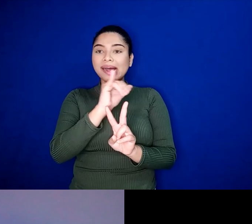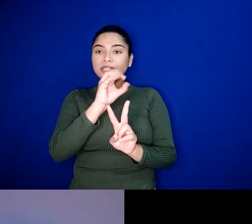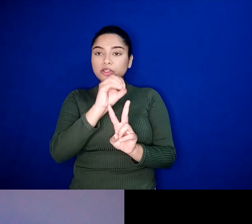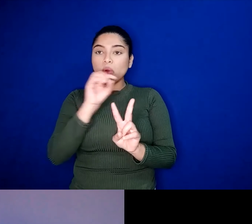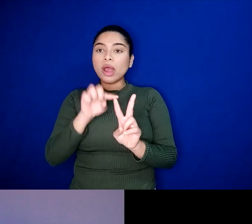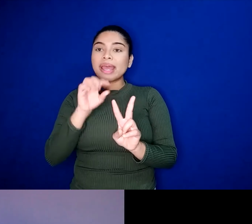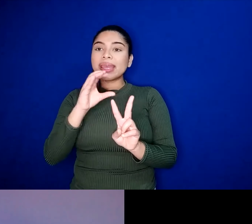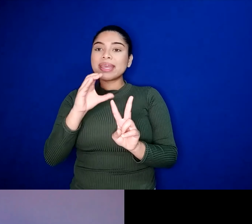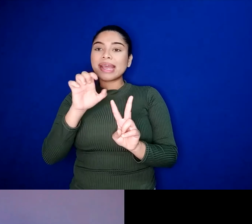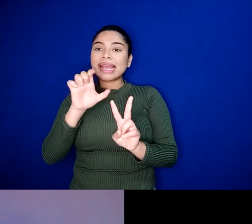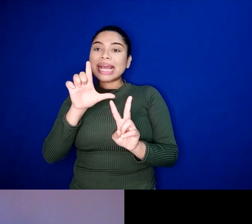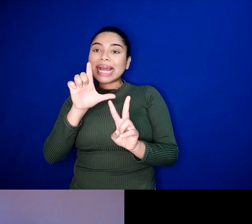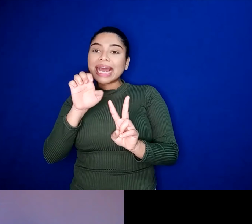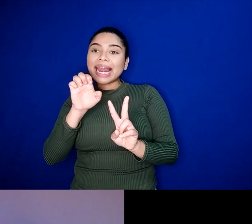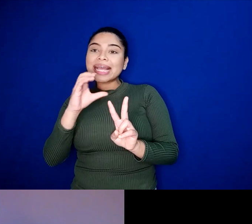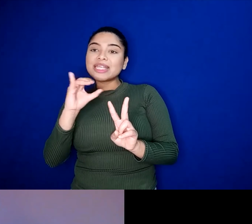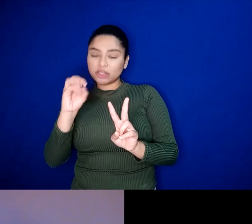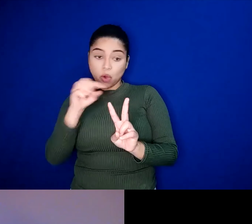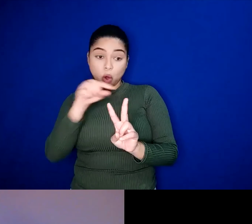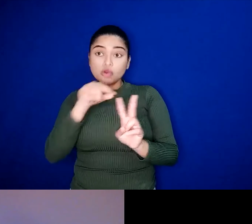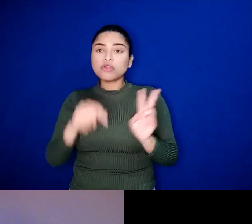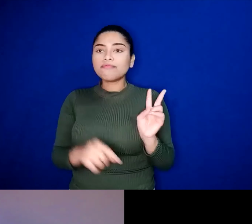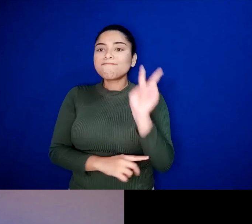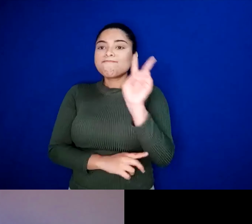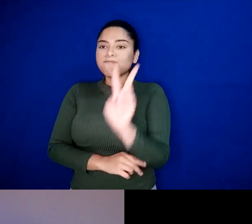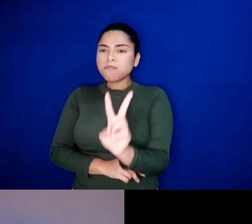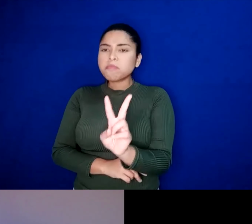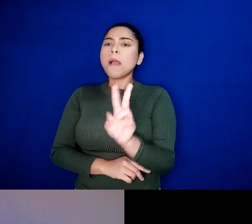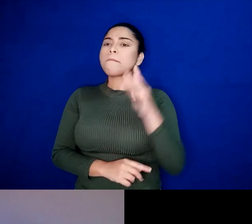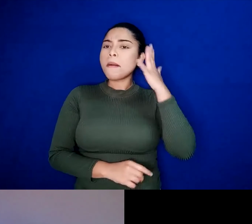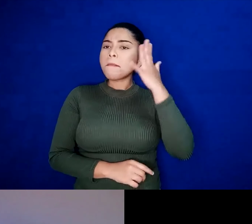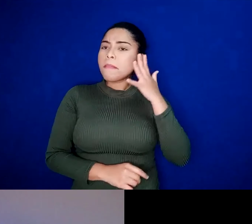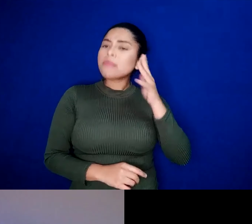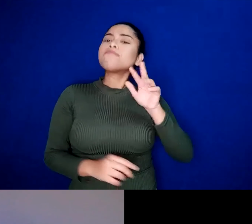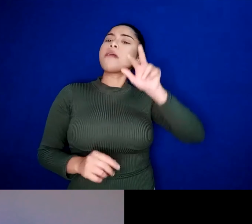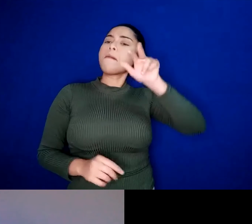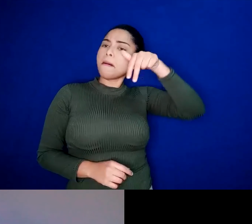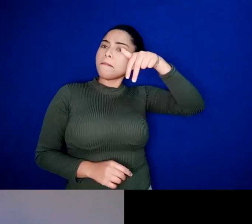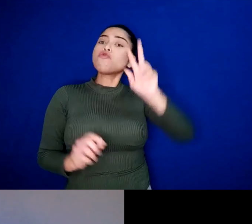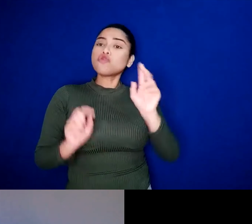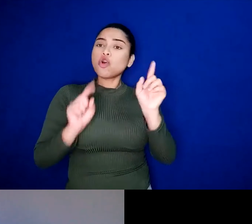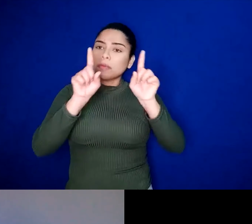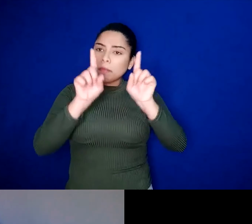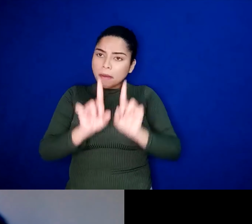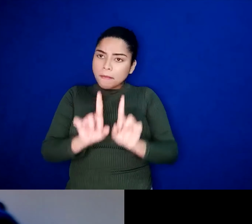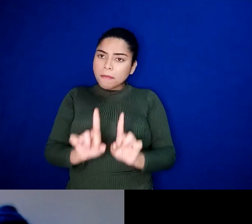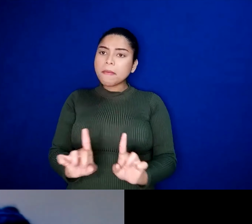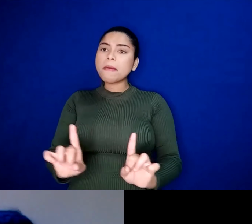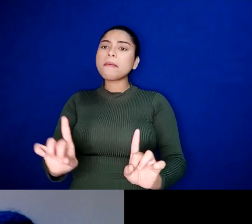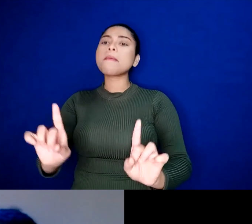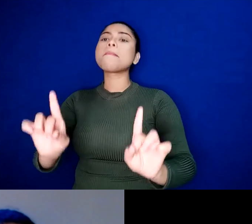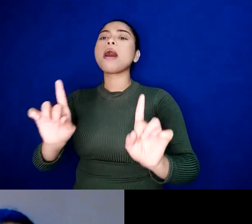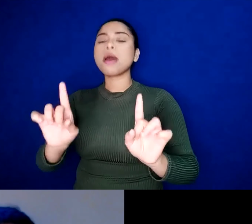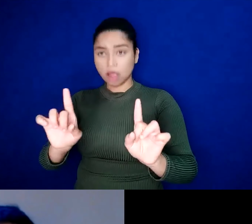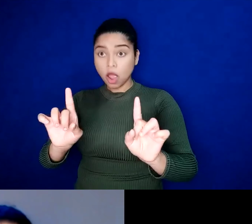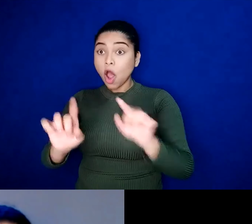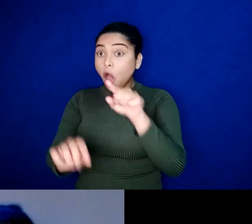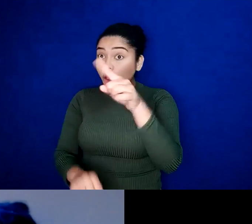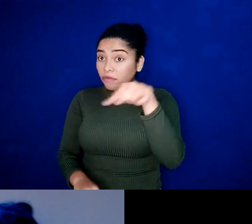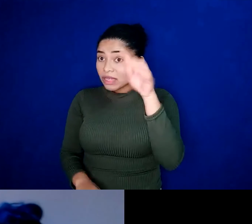conhecê-los aqui e aí eles chegaram ao palco e desceram ao no site do Itaú falar assim Gente vocês não sabe o que aconteceu